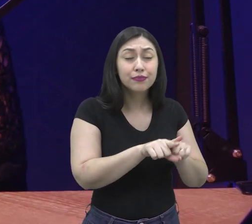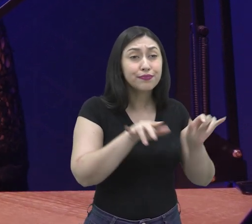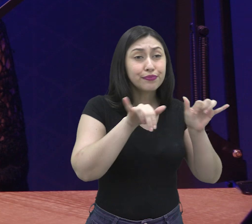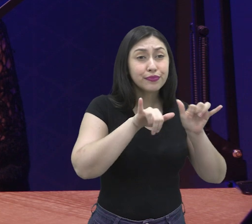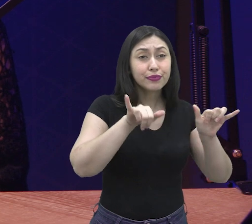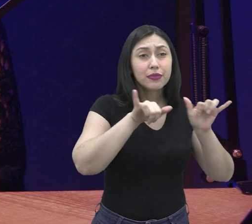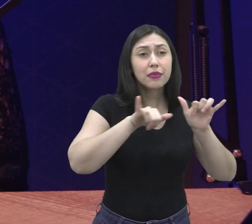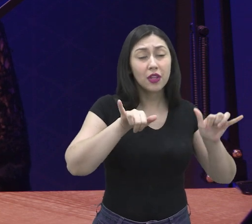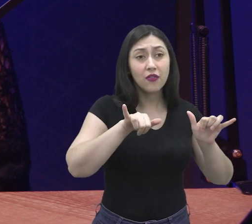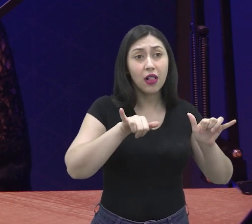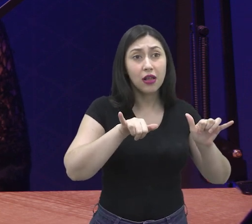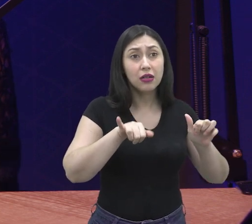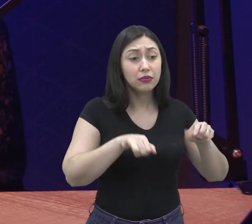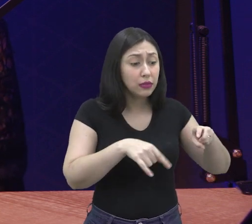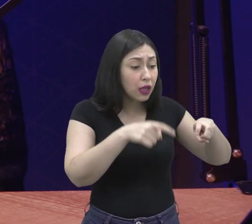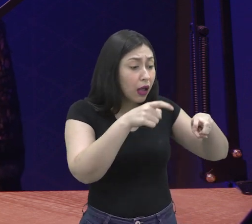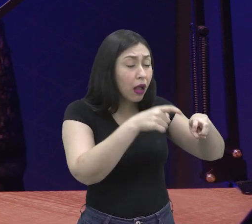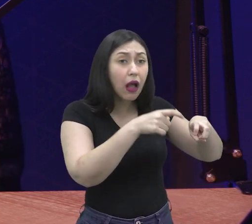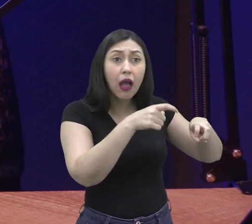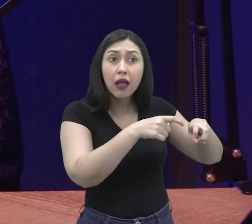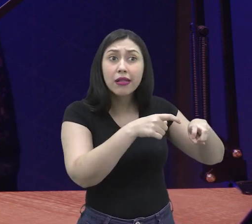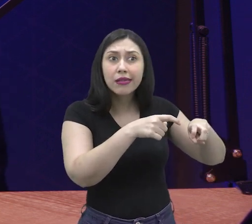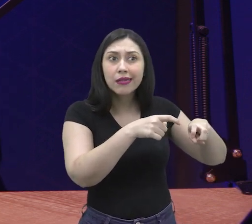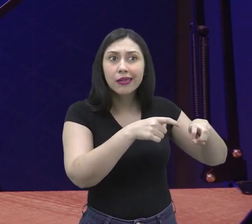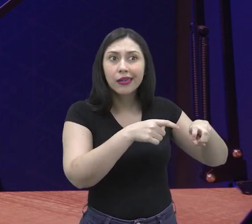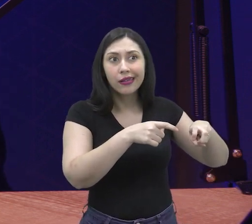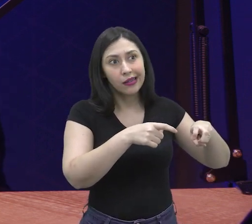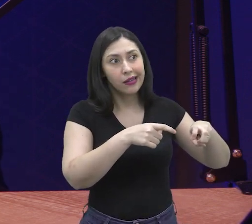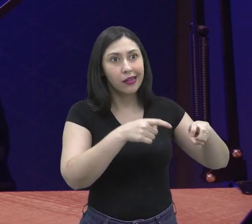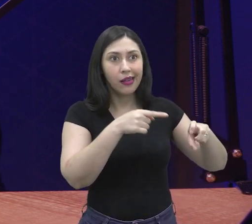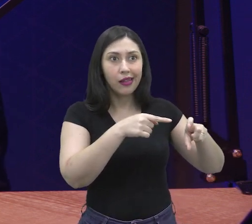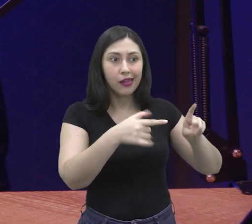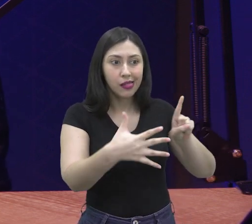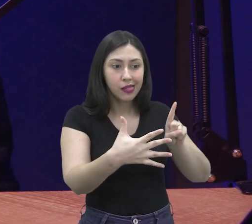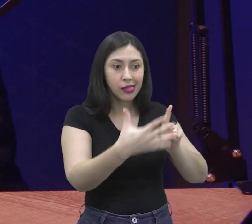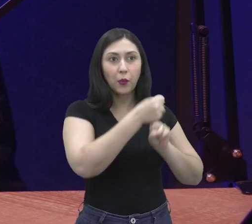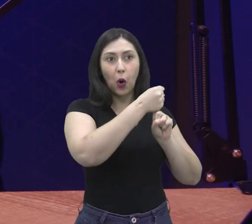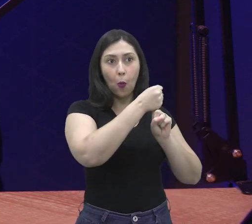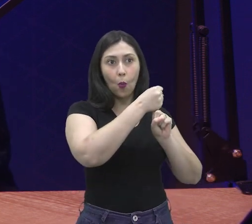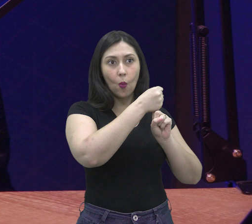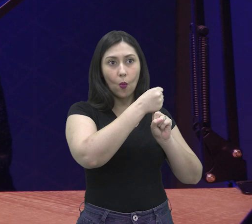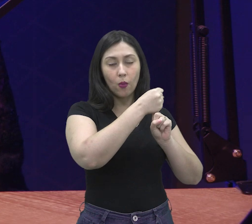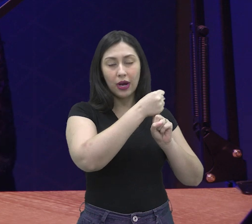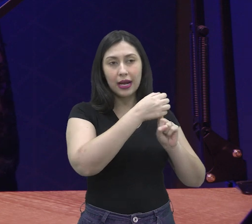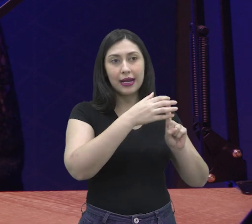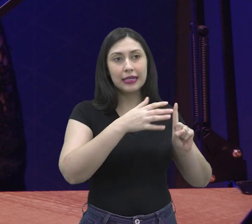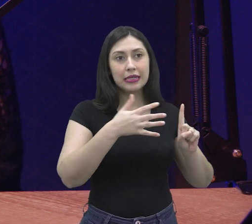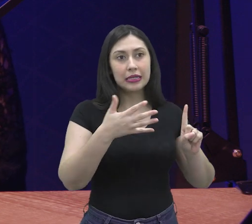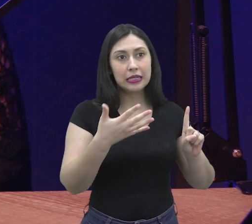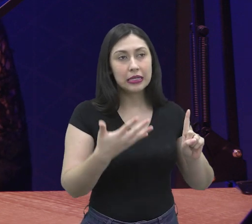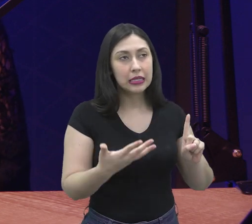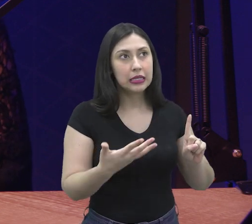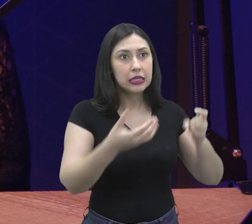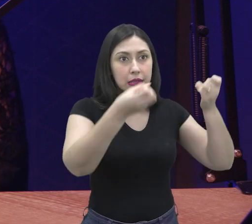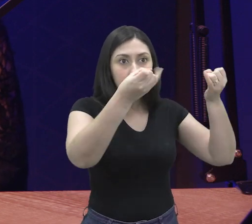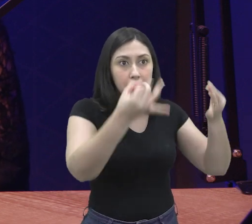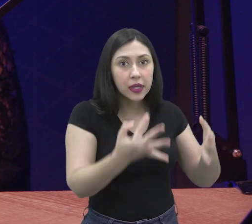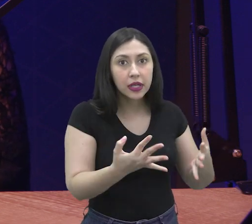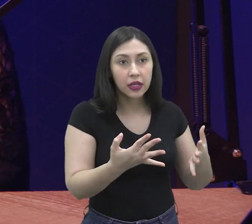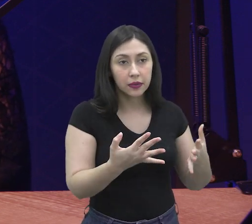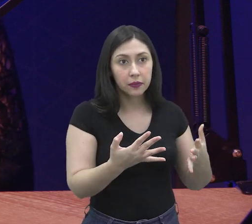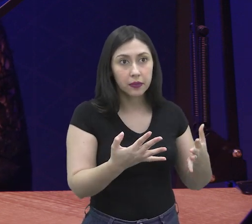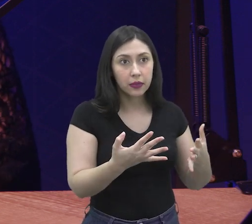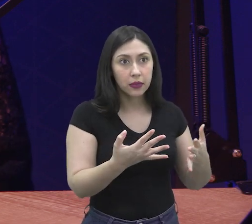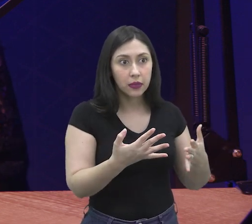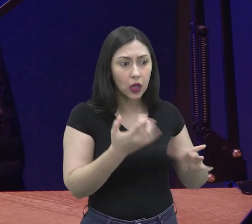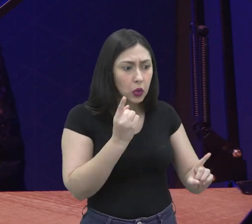que o gambá, né, ele é uma presa. Né, ele é presa de outros animais. E daí ele fala, né,